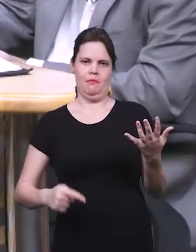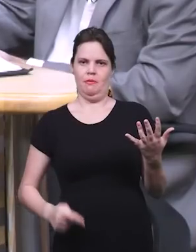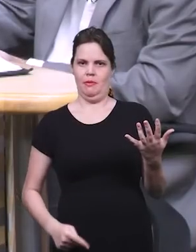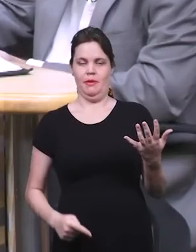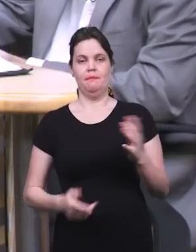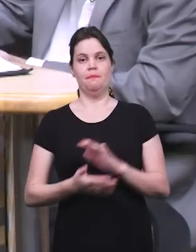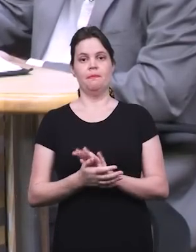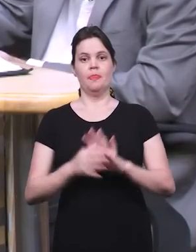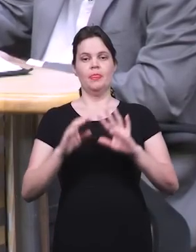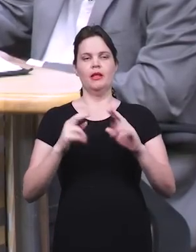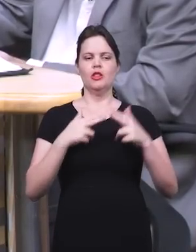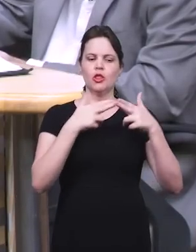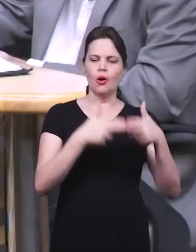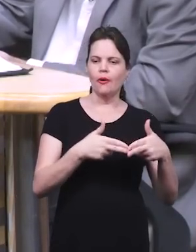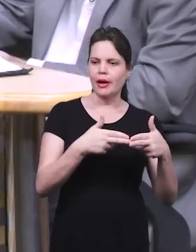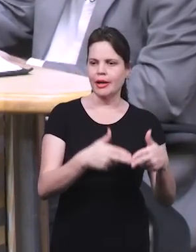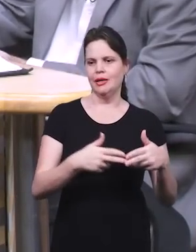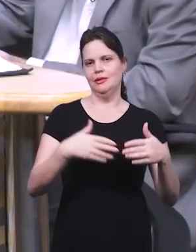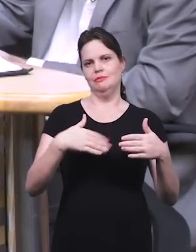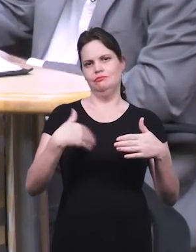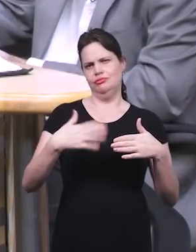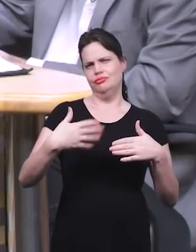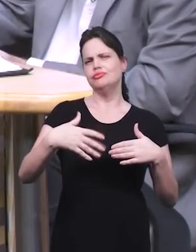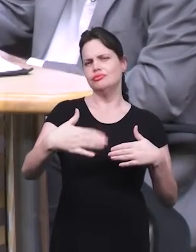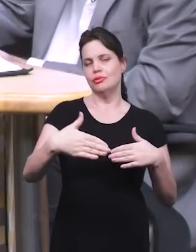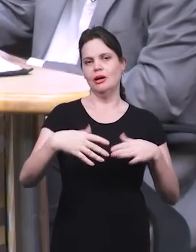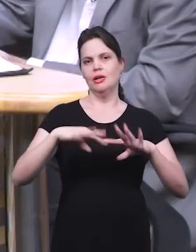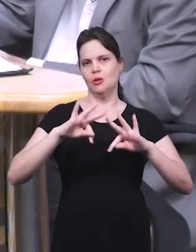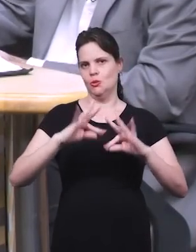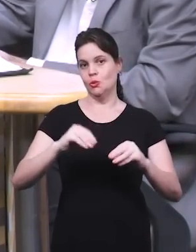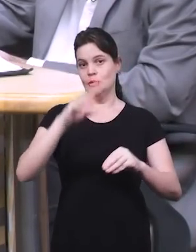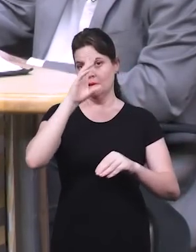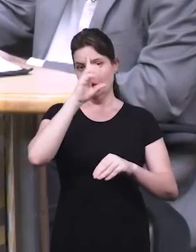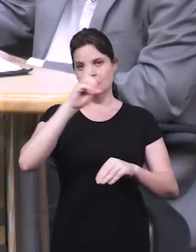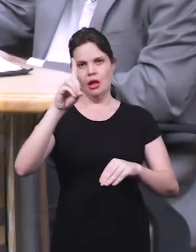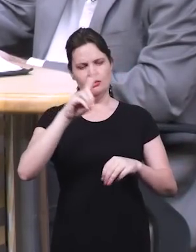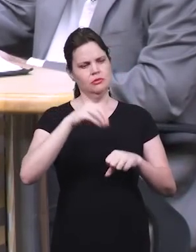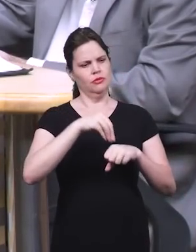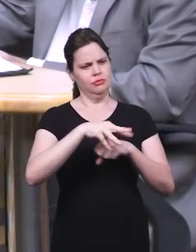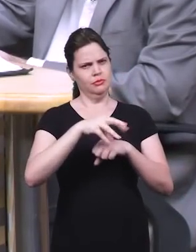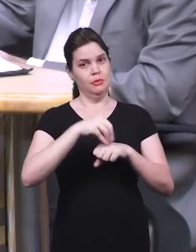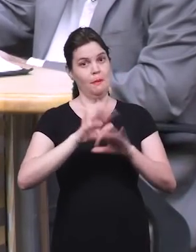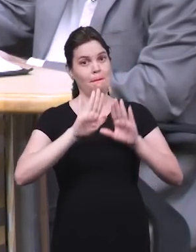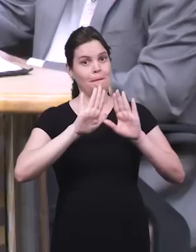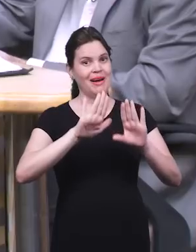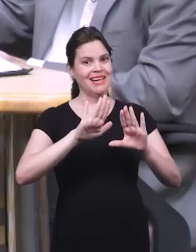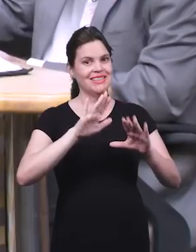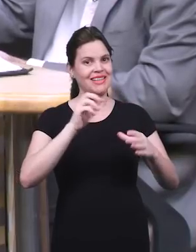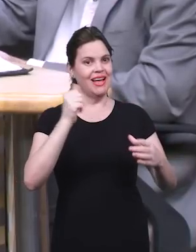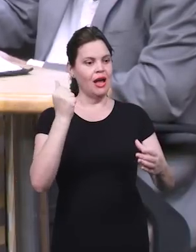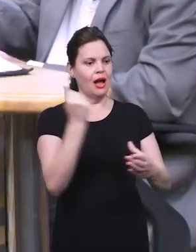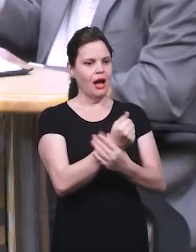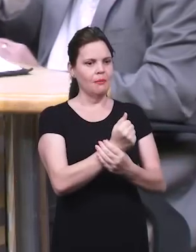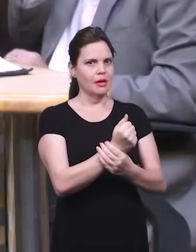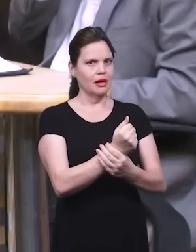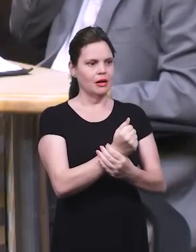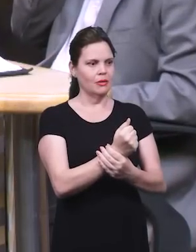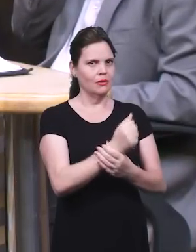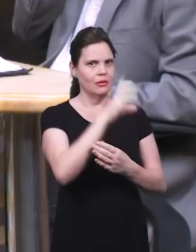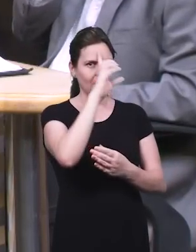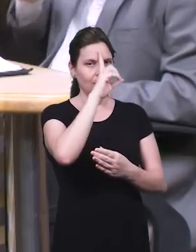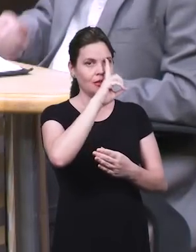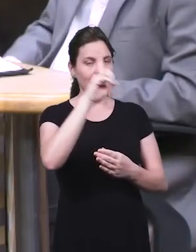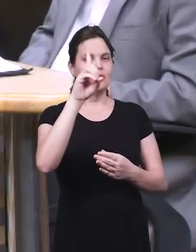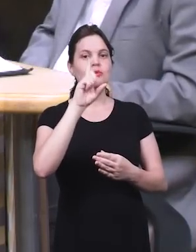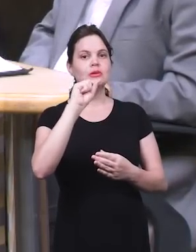e a sequência daquilo que foi vivido, Noé. Mas para Abraão, Deus revela o